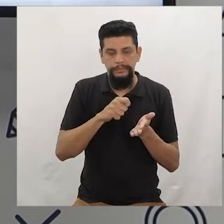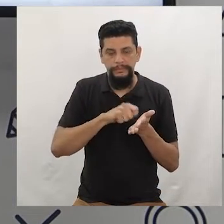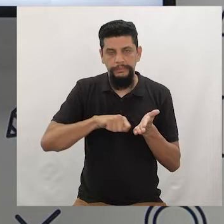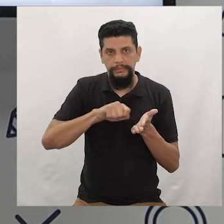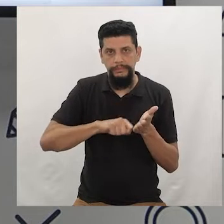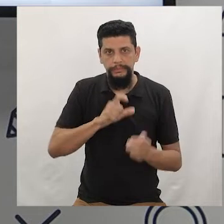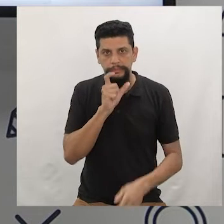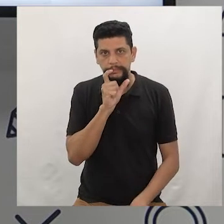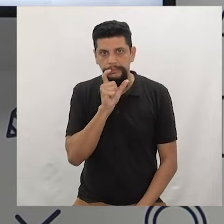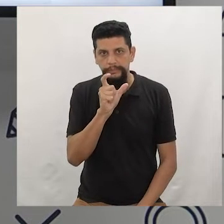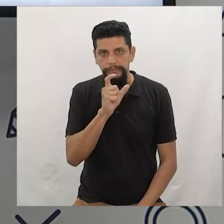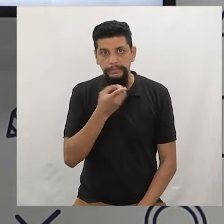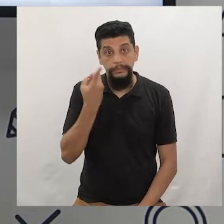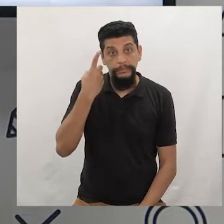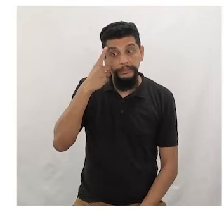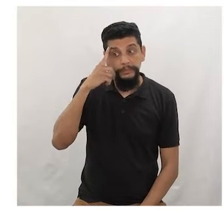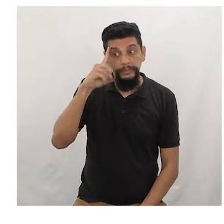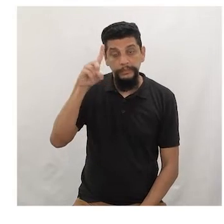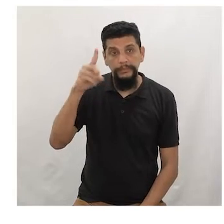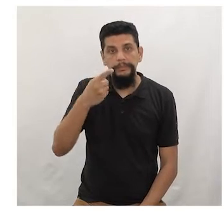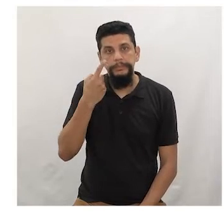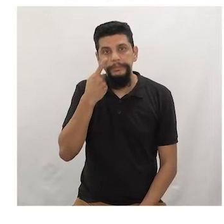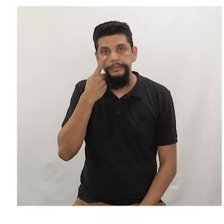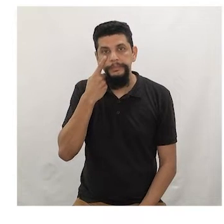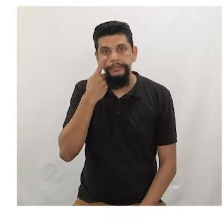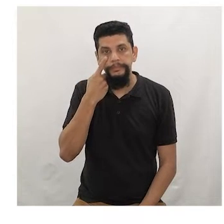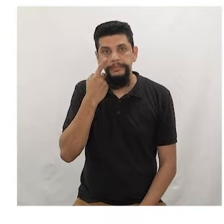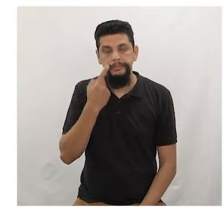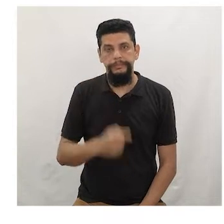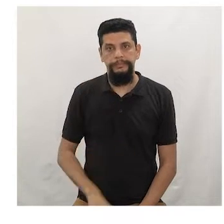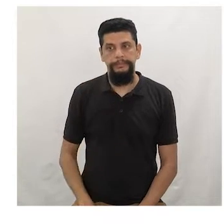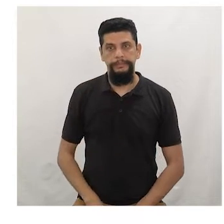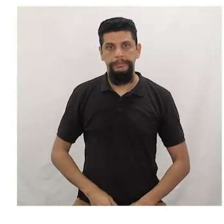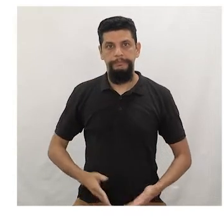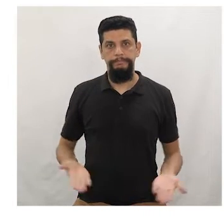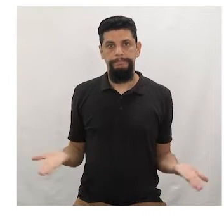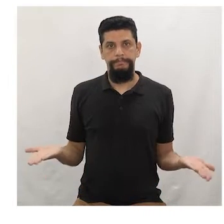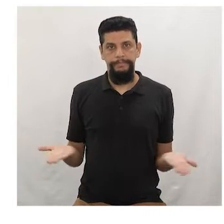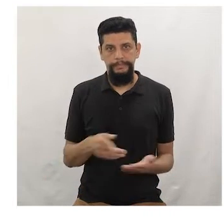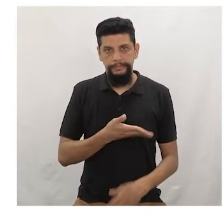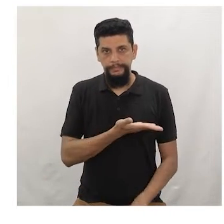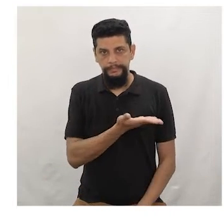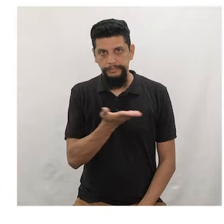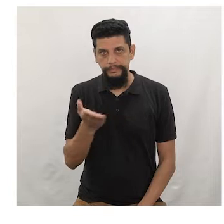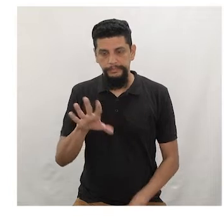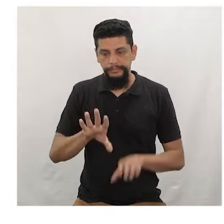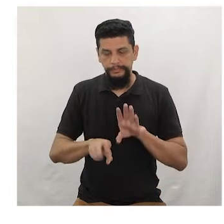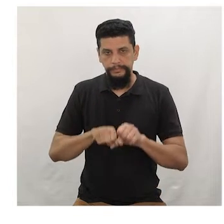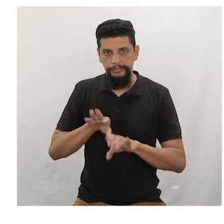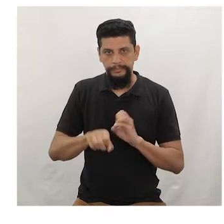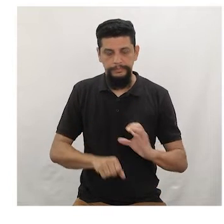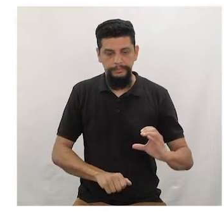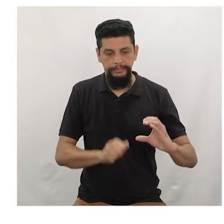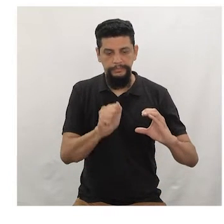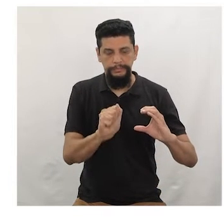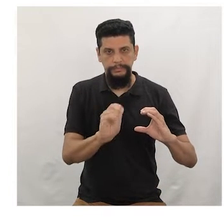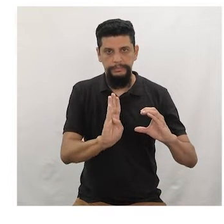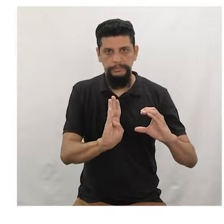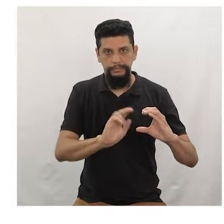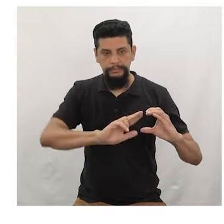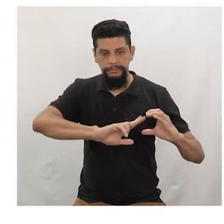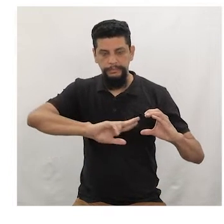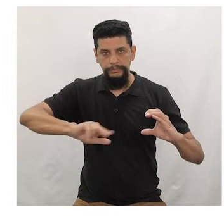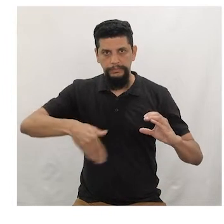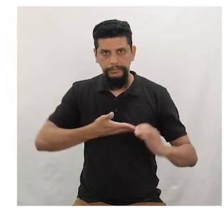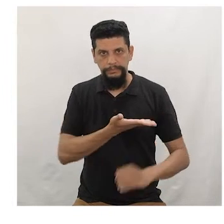será, a palavra dia? Vamos lá? Para isso, vocês peguem o